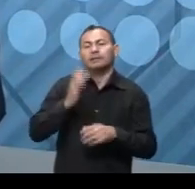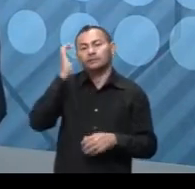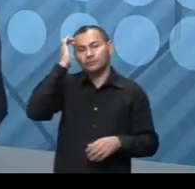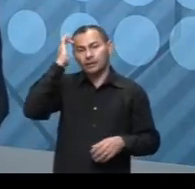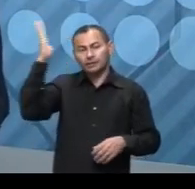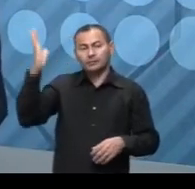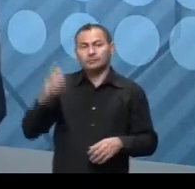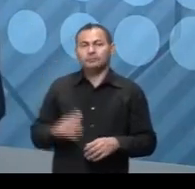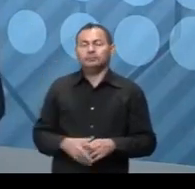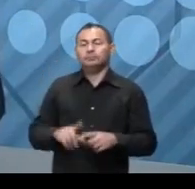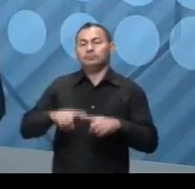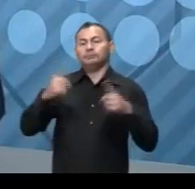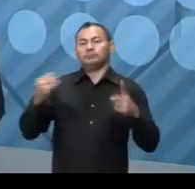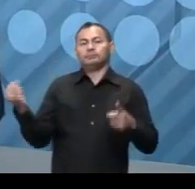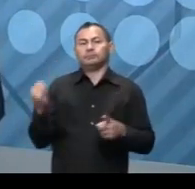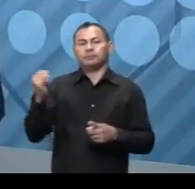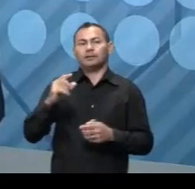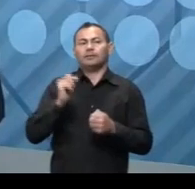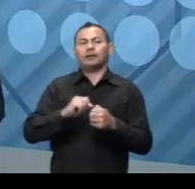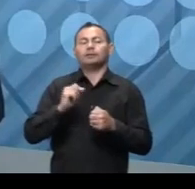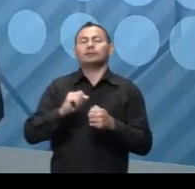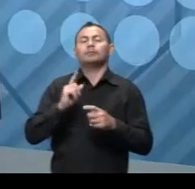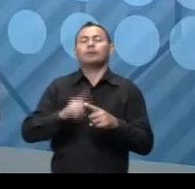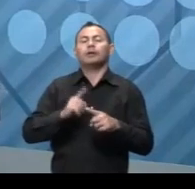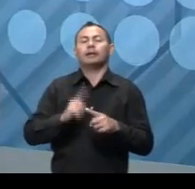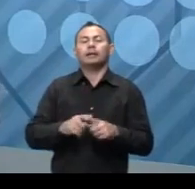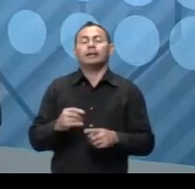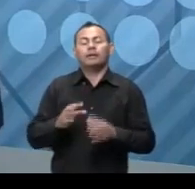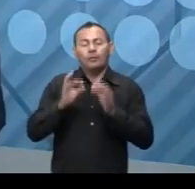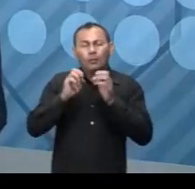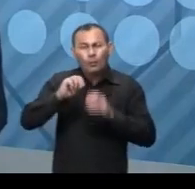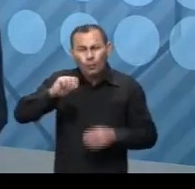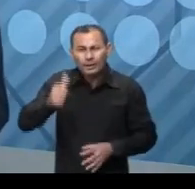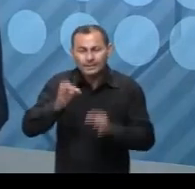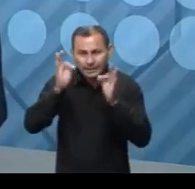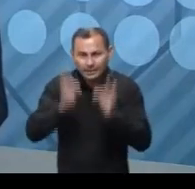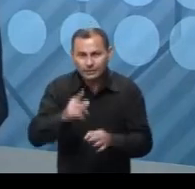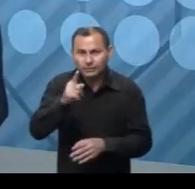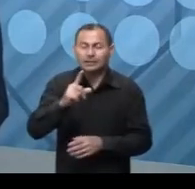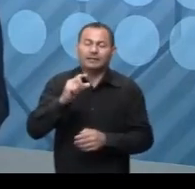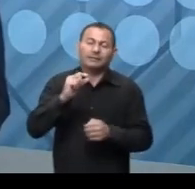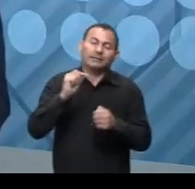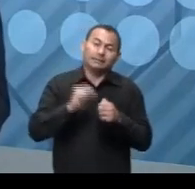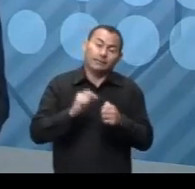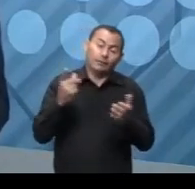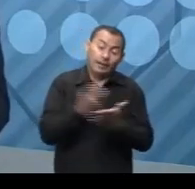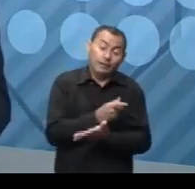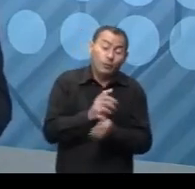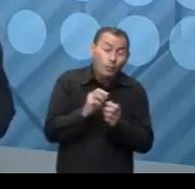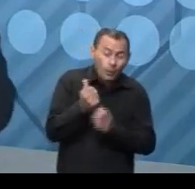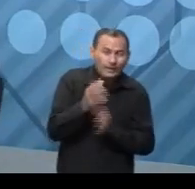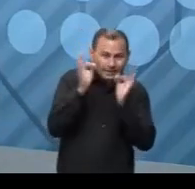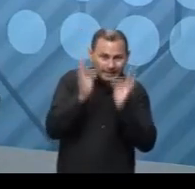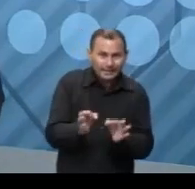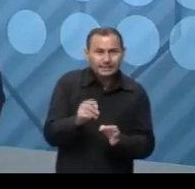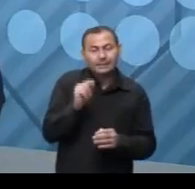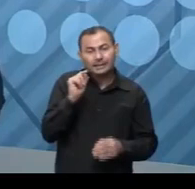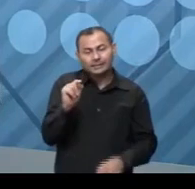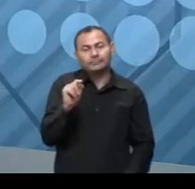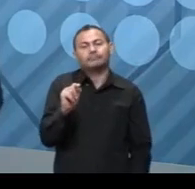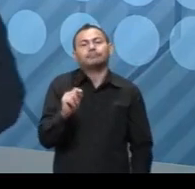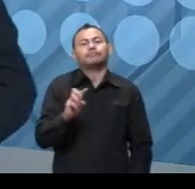fácil. Mas é importante que você faça porque é quase certeza de que você vai cometer um errinho ali. Quase certeza de